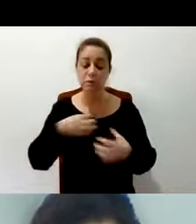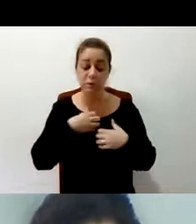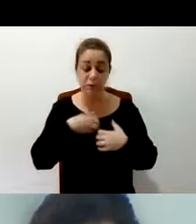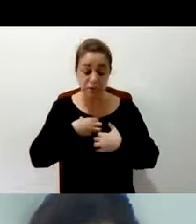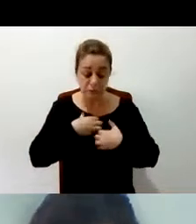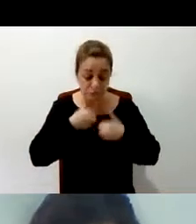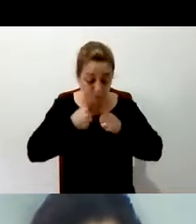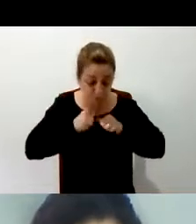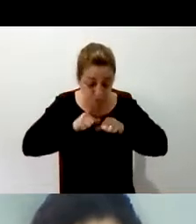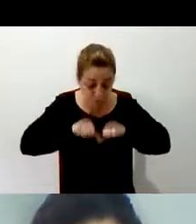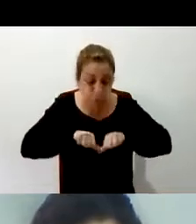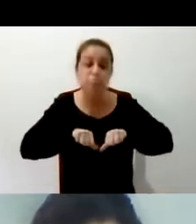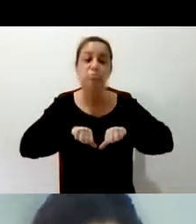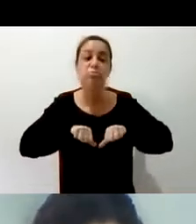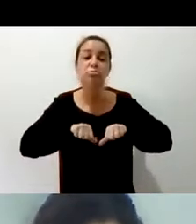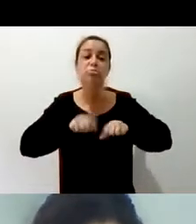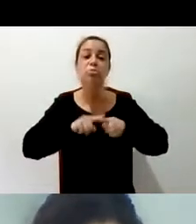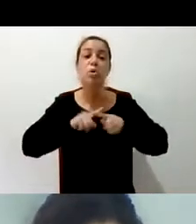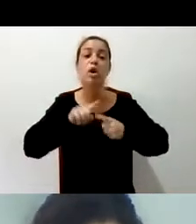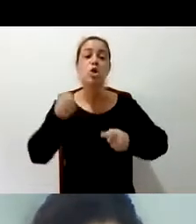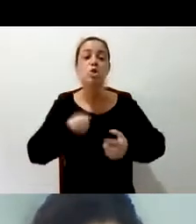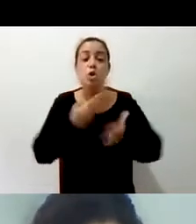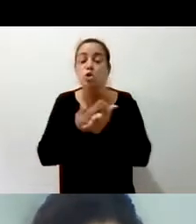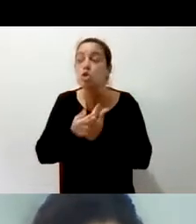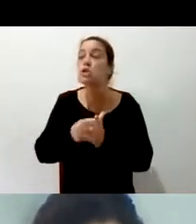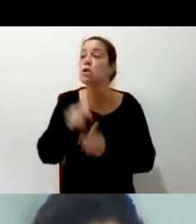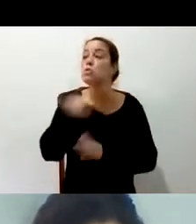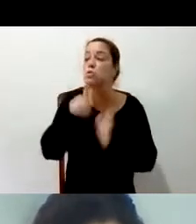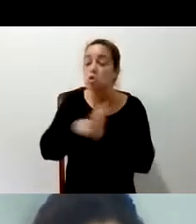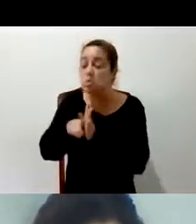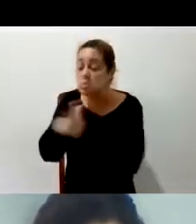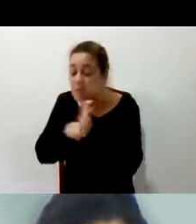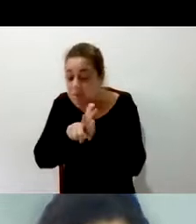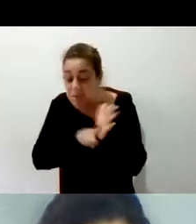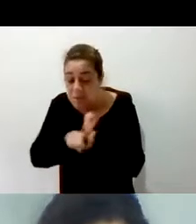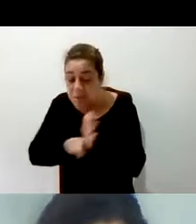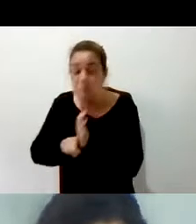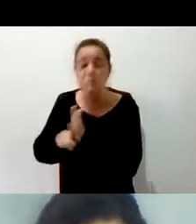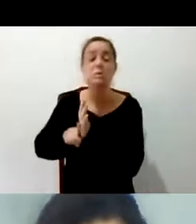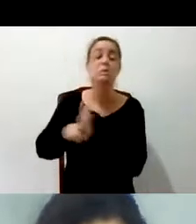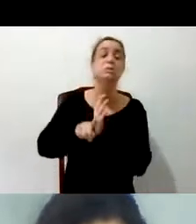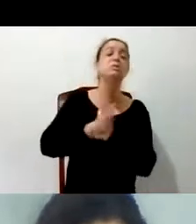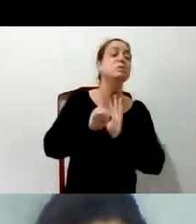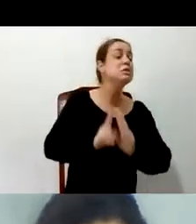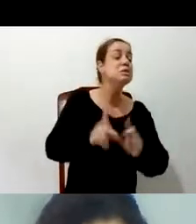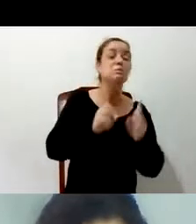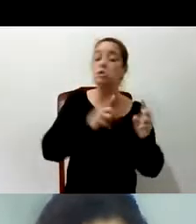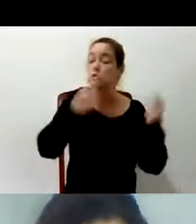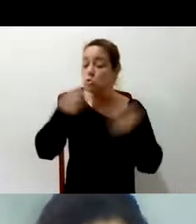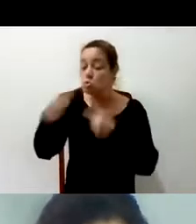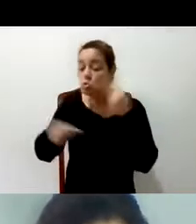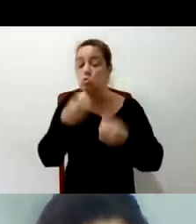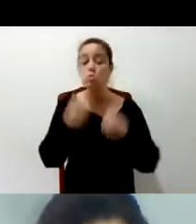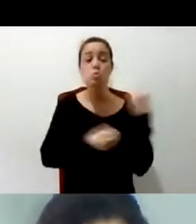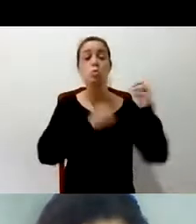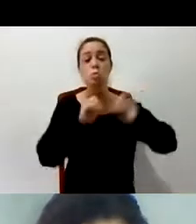estuda tanto, a gente tem professores que pesquisam tanto, que estão há anos discutindo sobre educação. Você vai